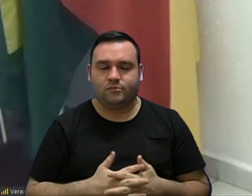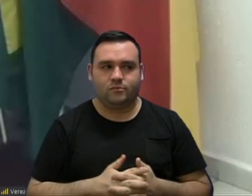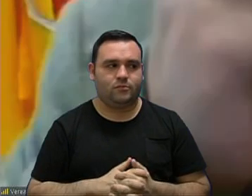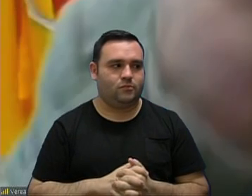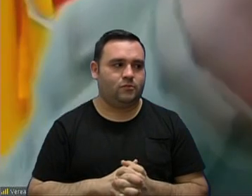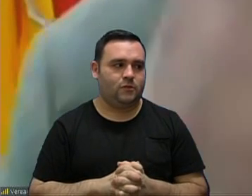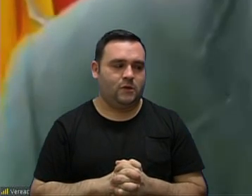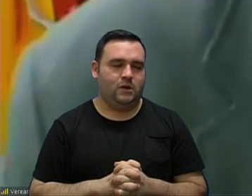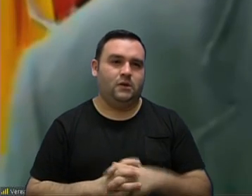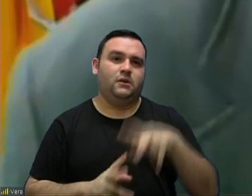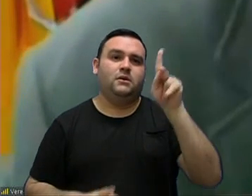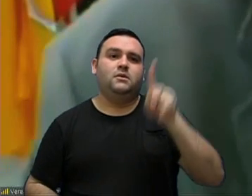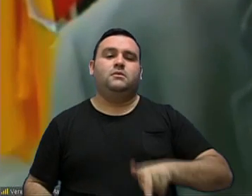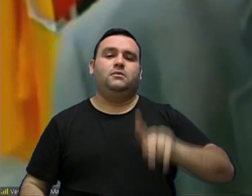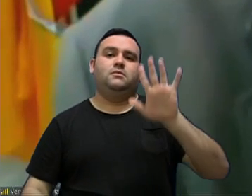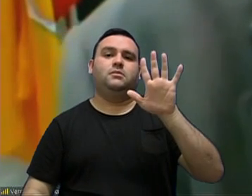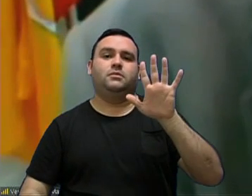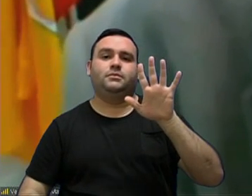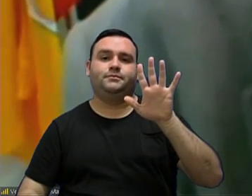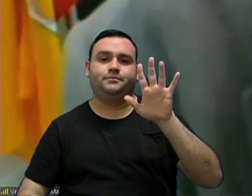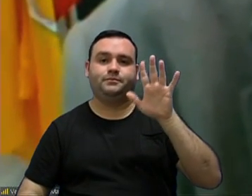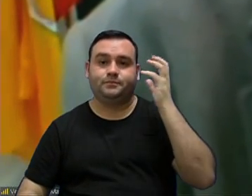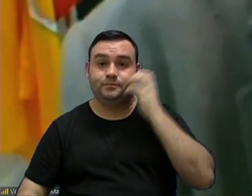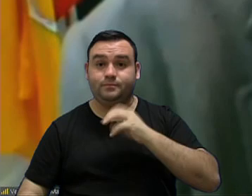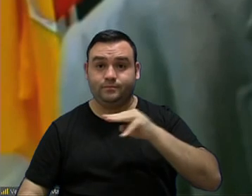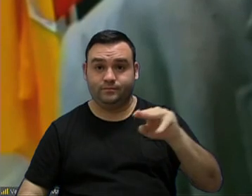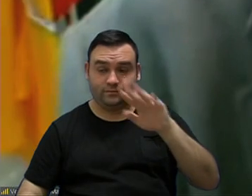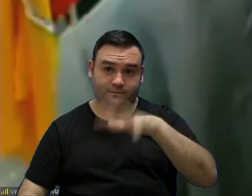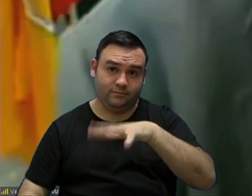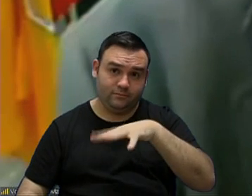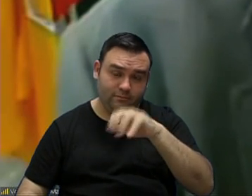minuto. Presidente. Mário,